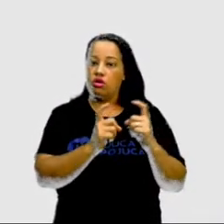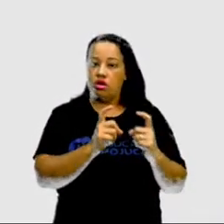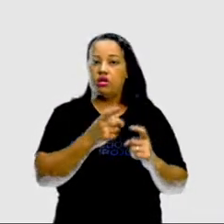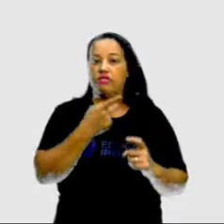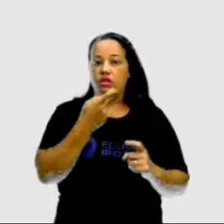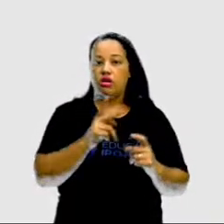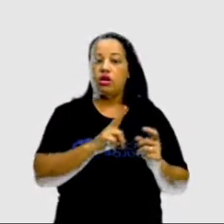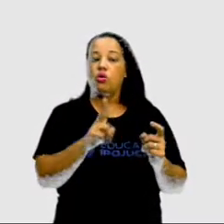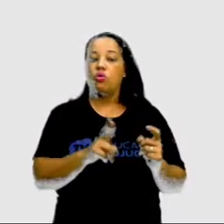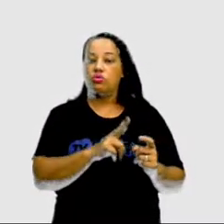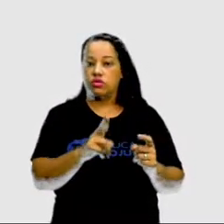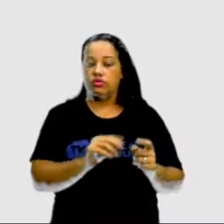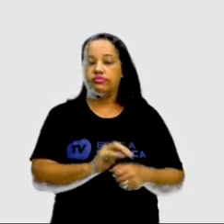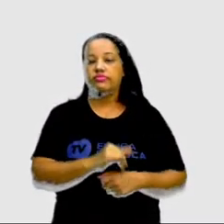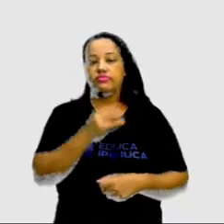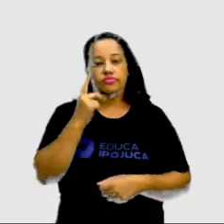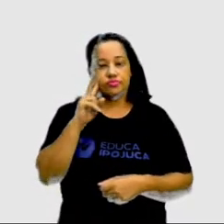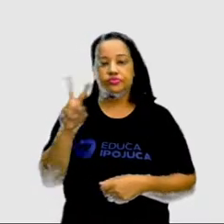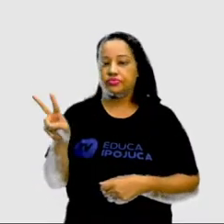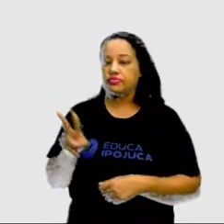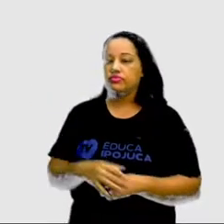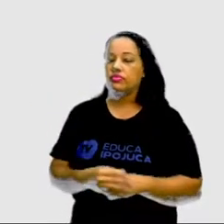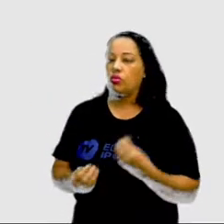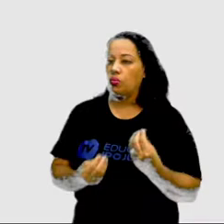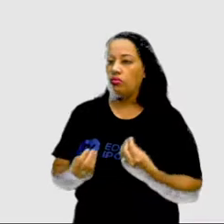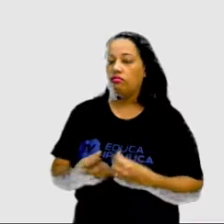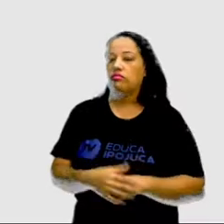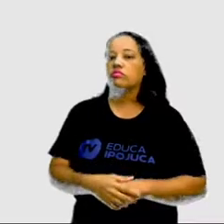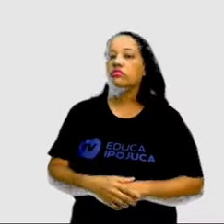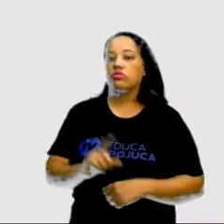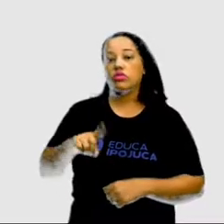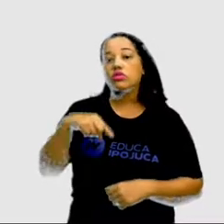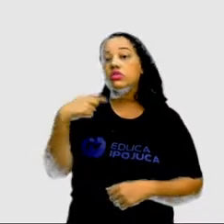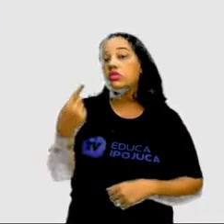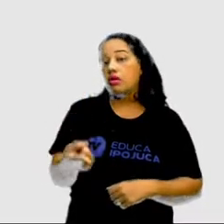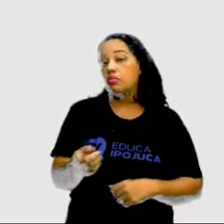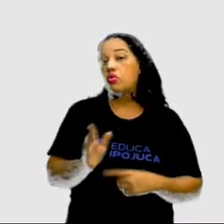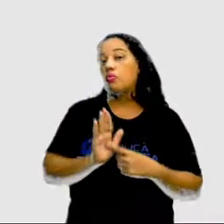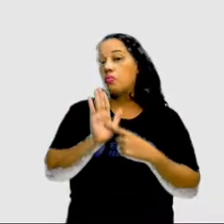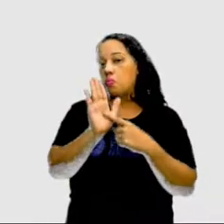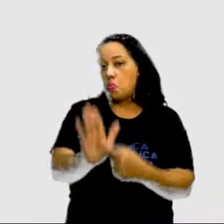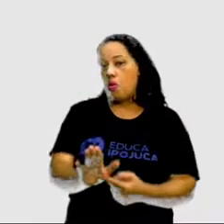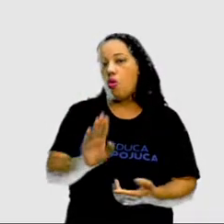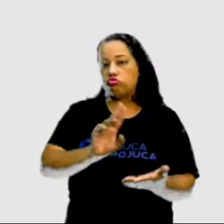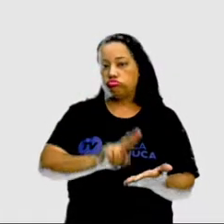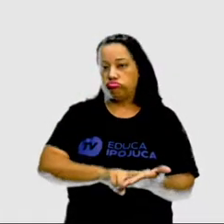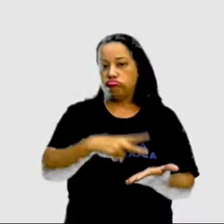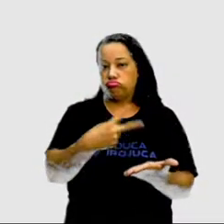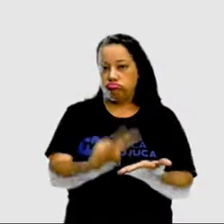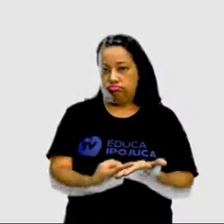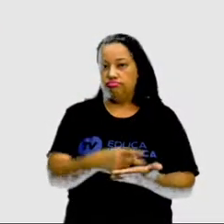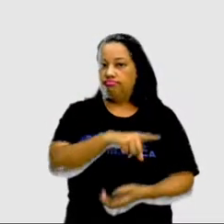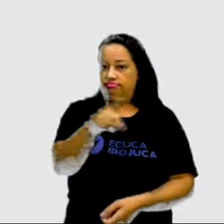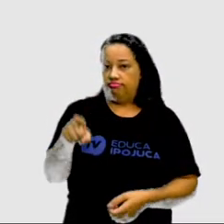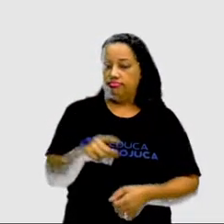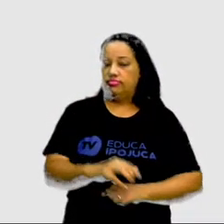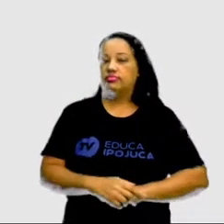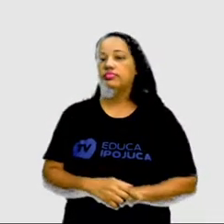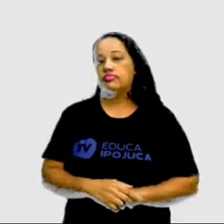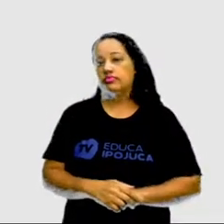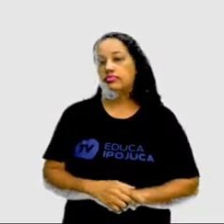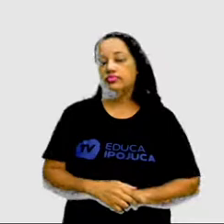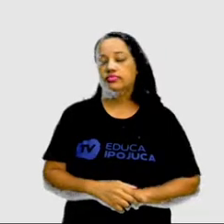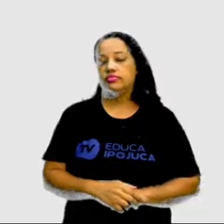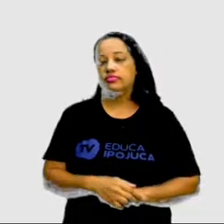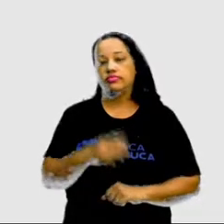going to e o will, tá bom? Logo depois eu coloco a tradução para vocês. Vamos lá.